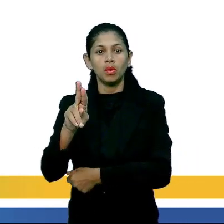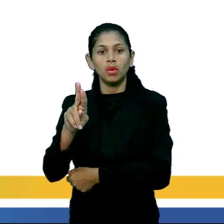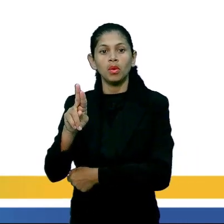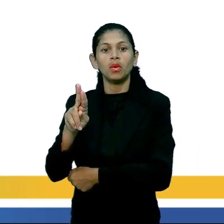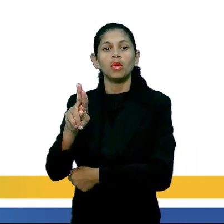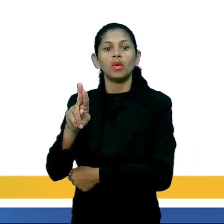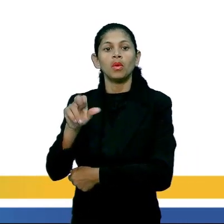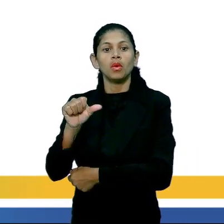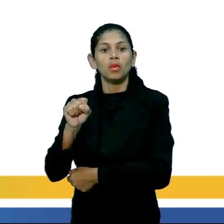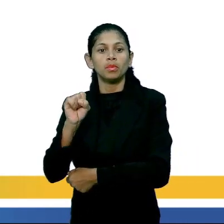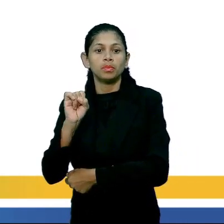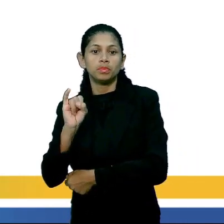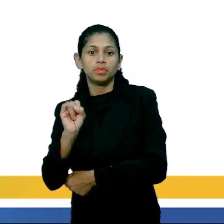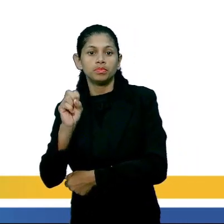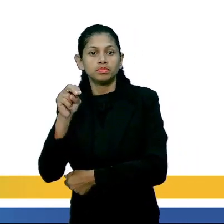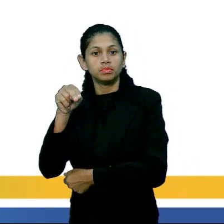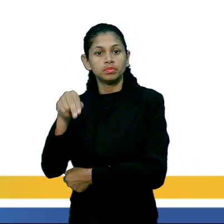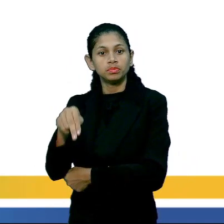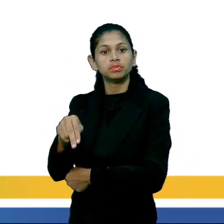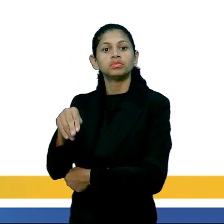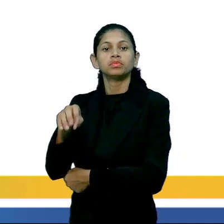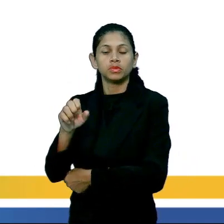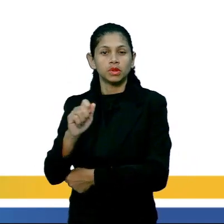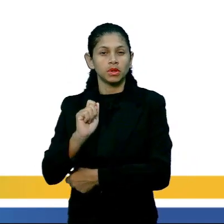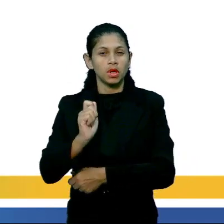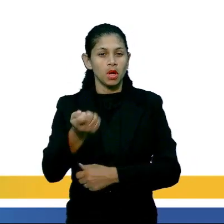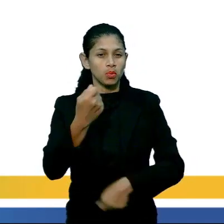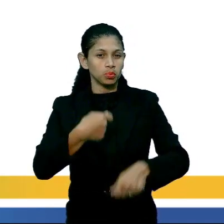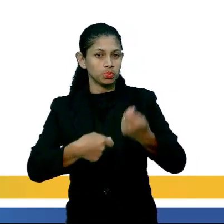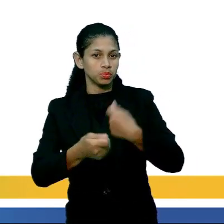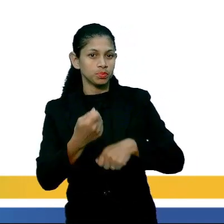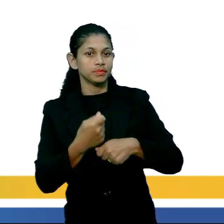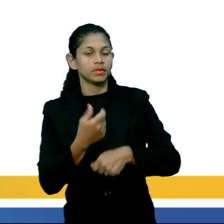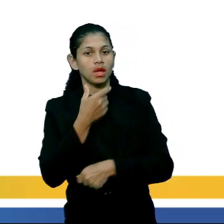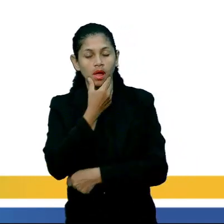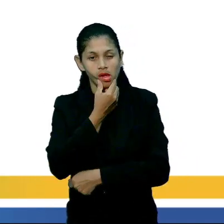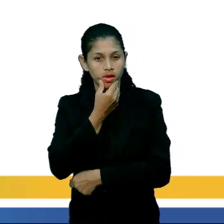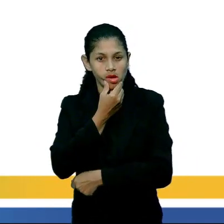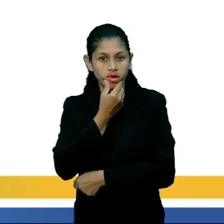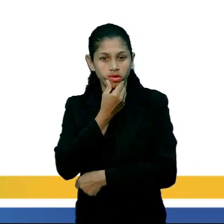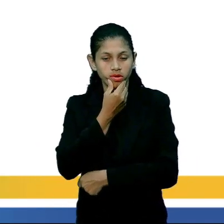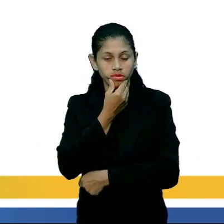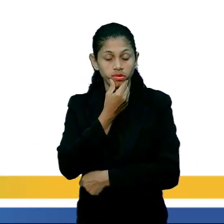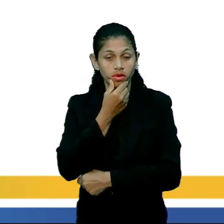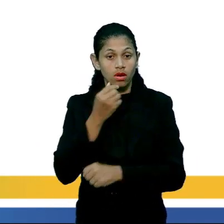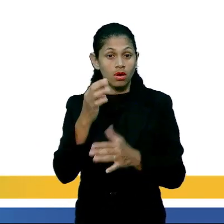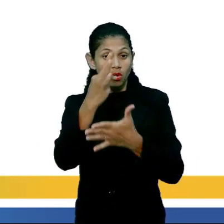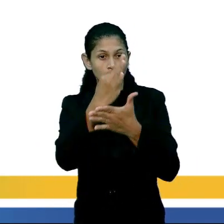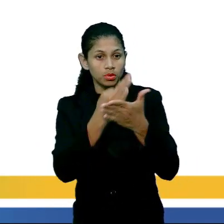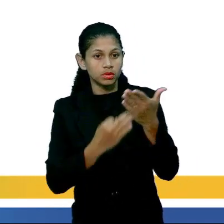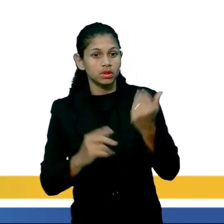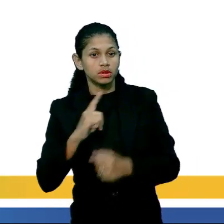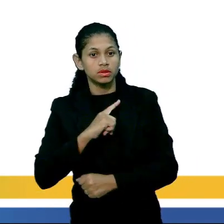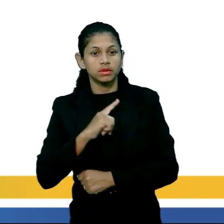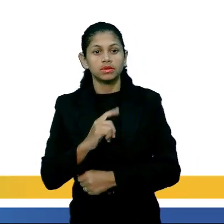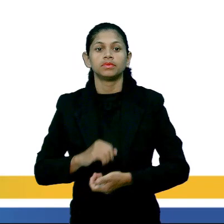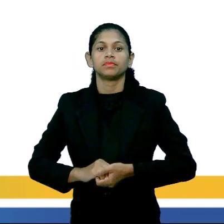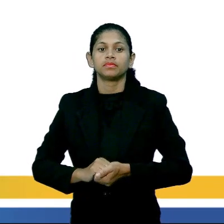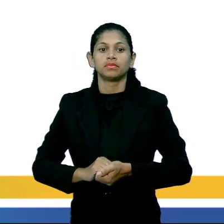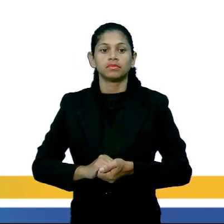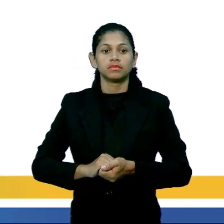o globo, os negócios, inglês. E no texto, logo abaixo do título, nós